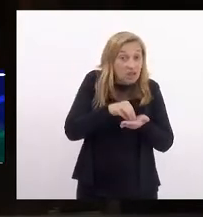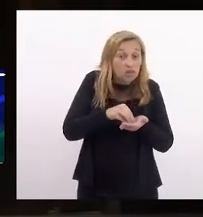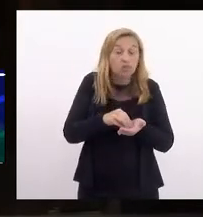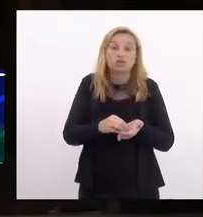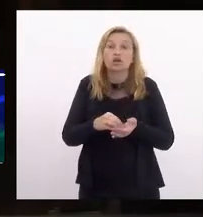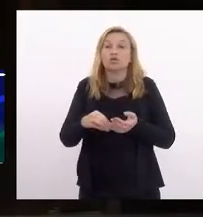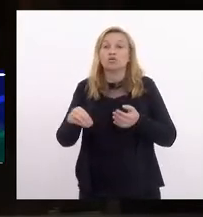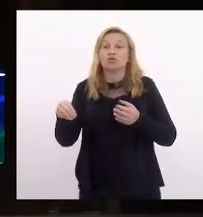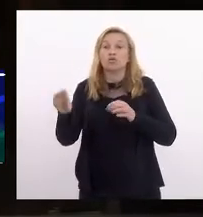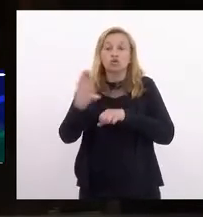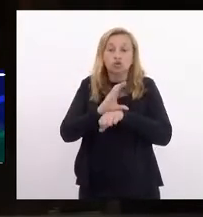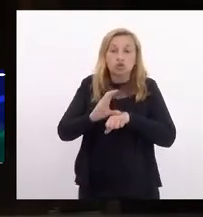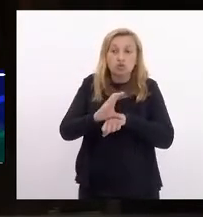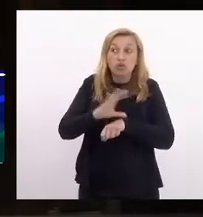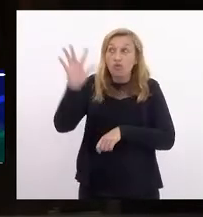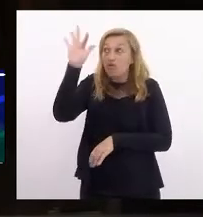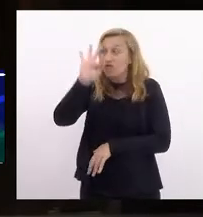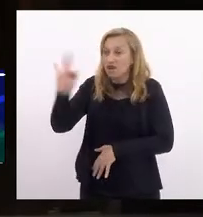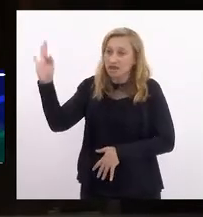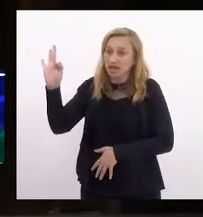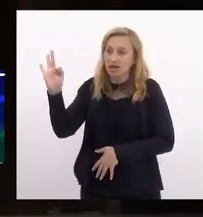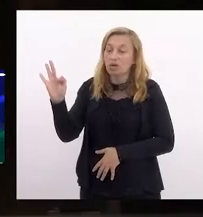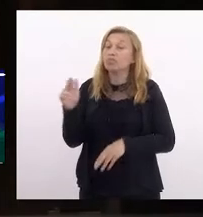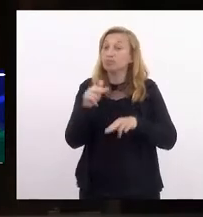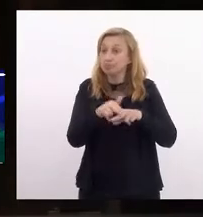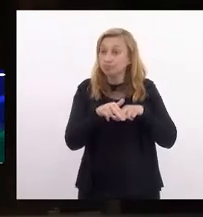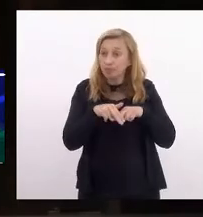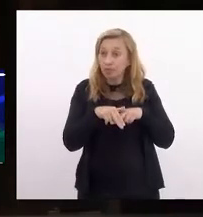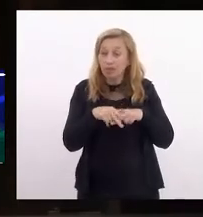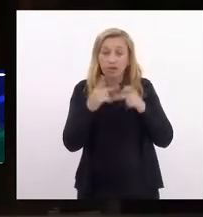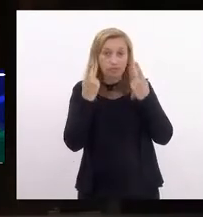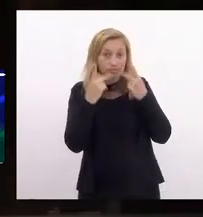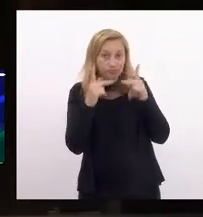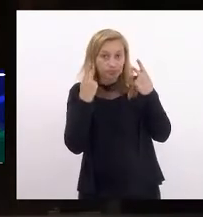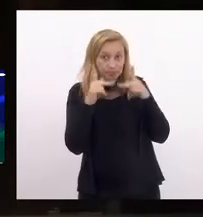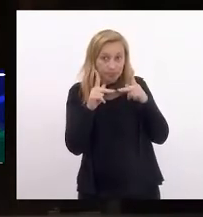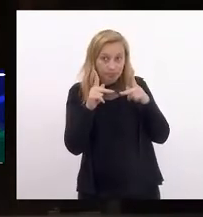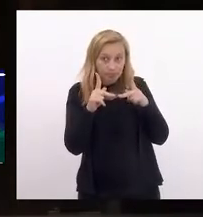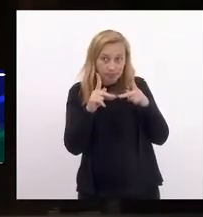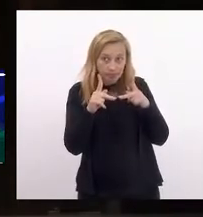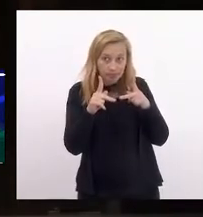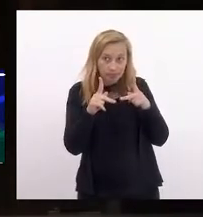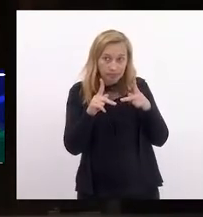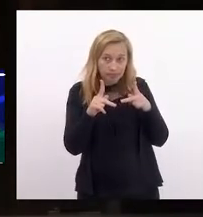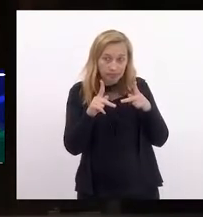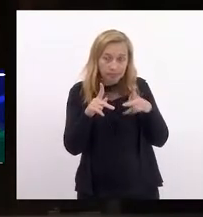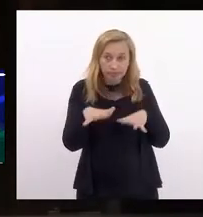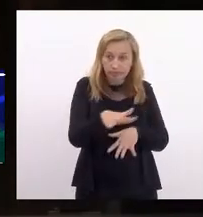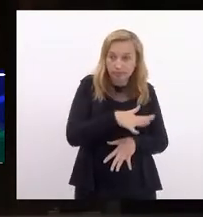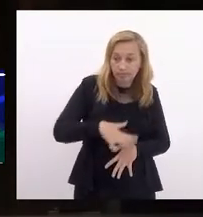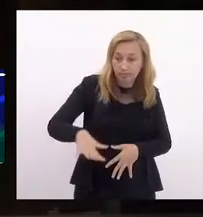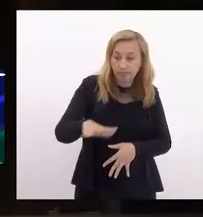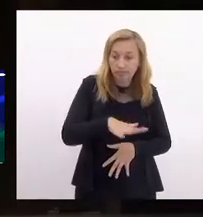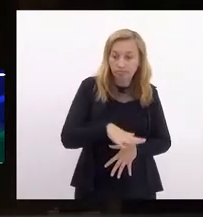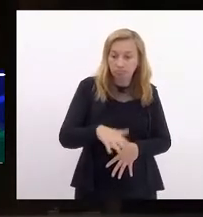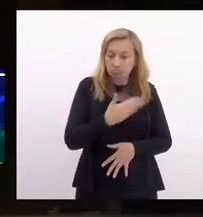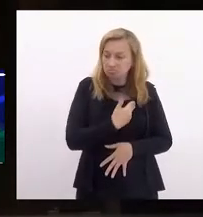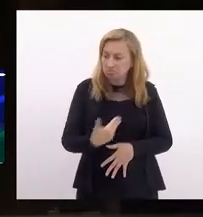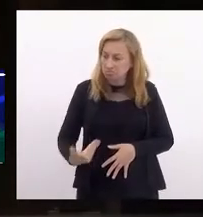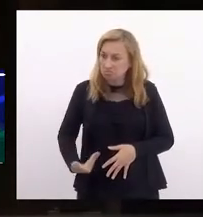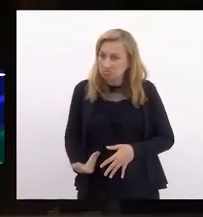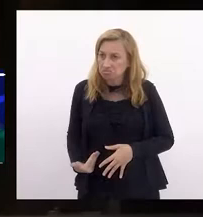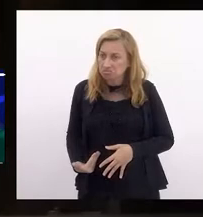Federal e portanto a pregação em áreas públicas